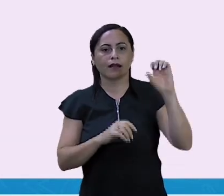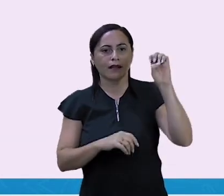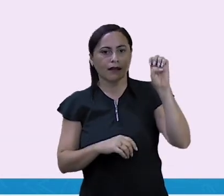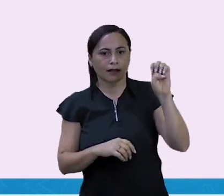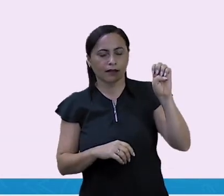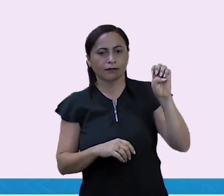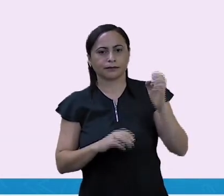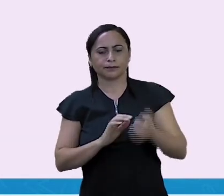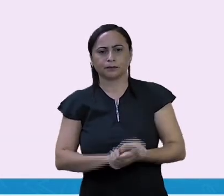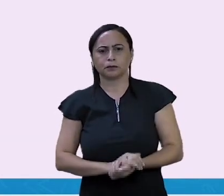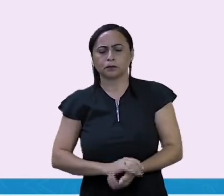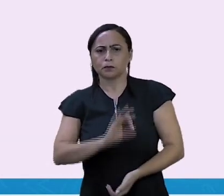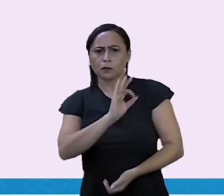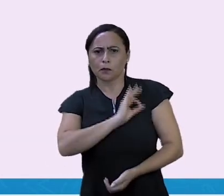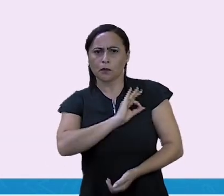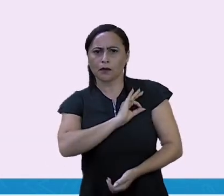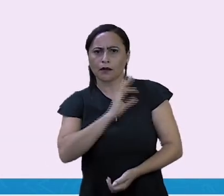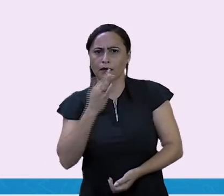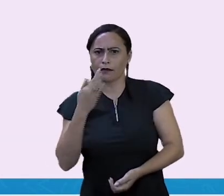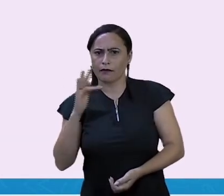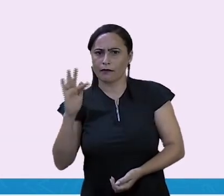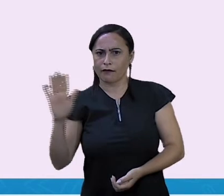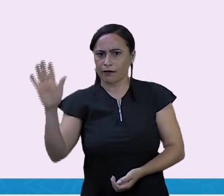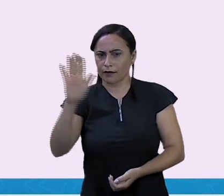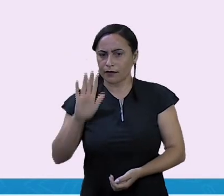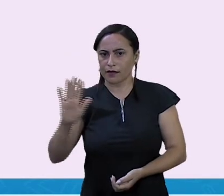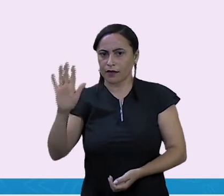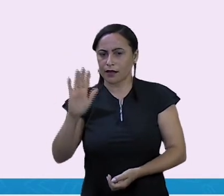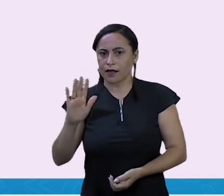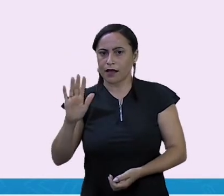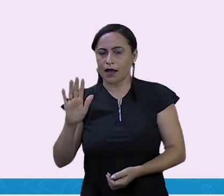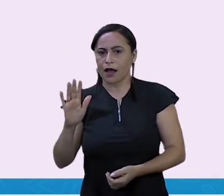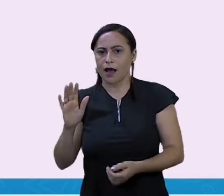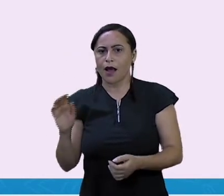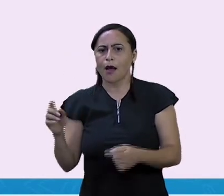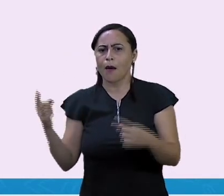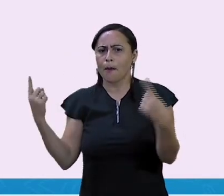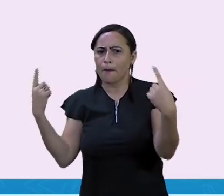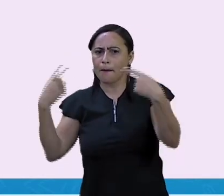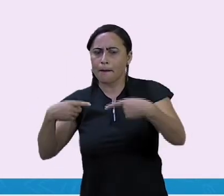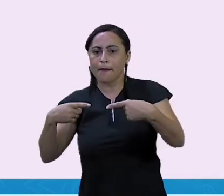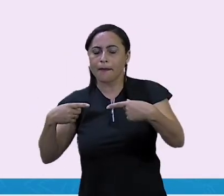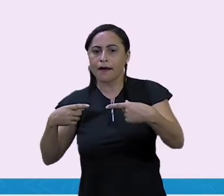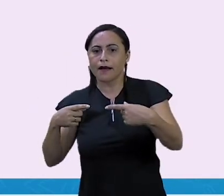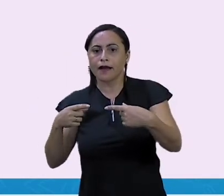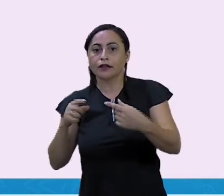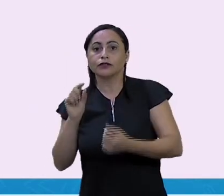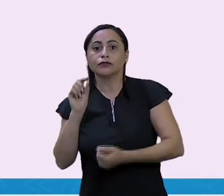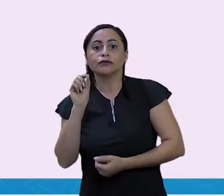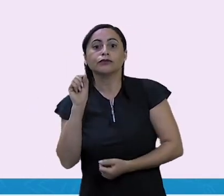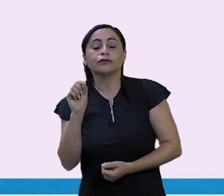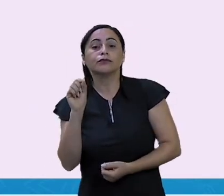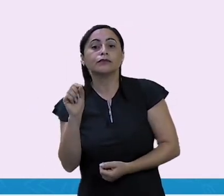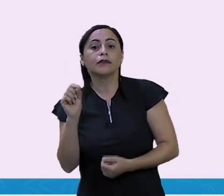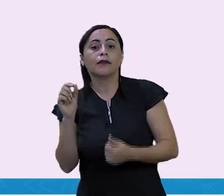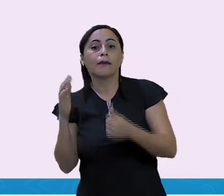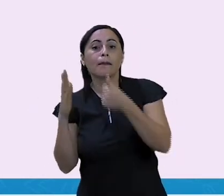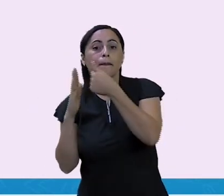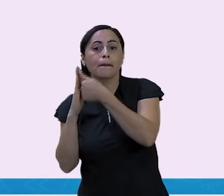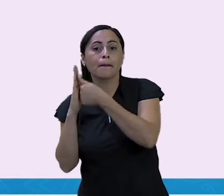A Polícia Federal combate o tráfego ou tráfico